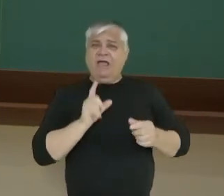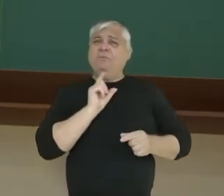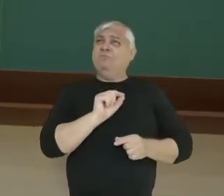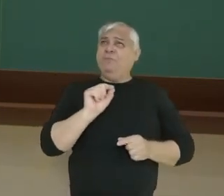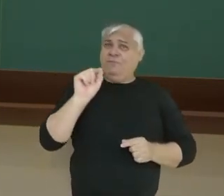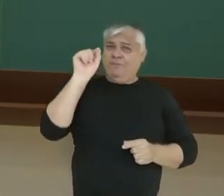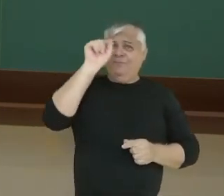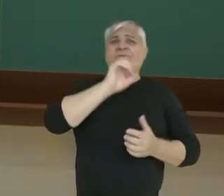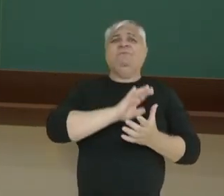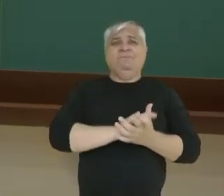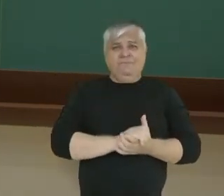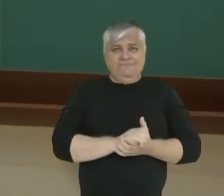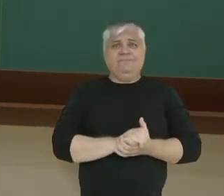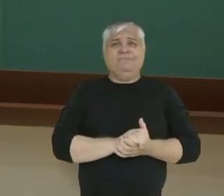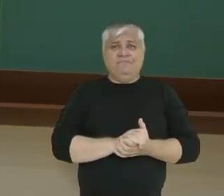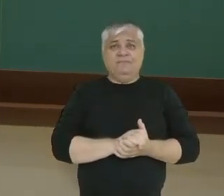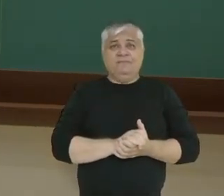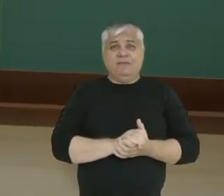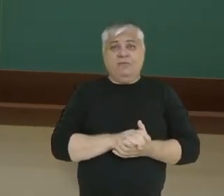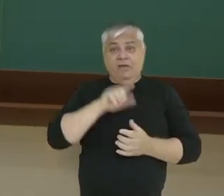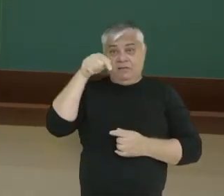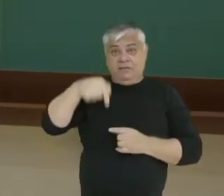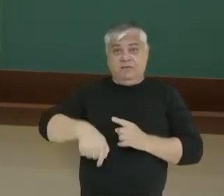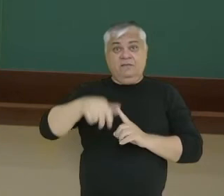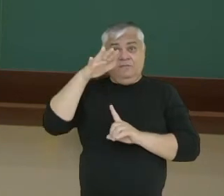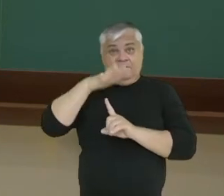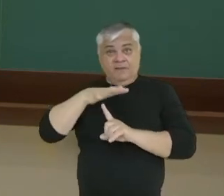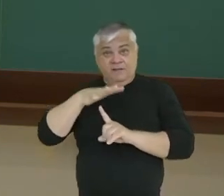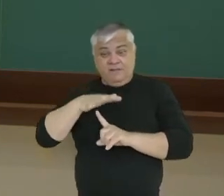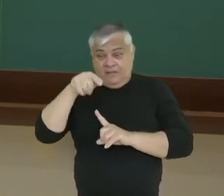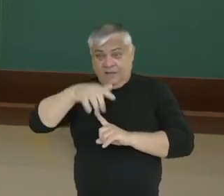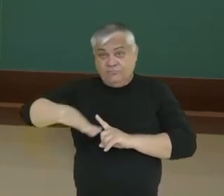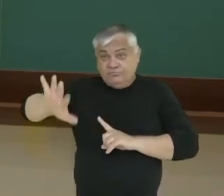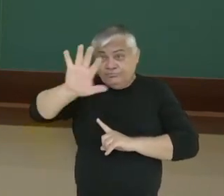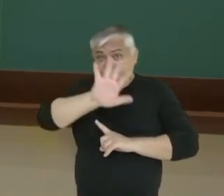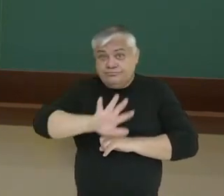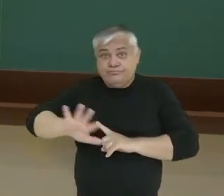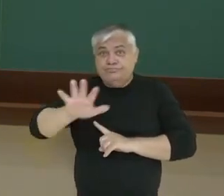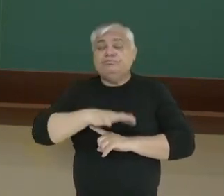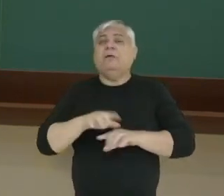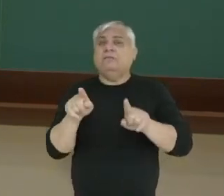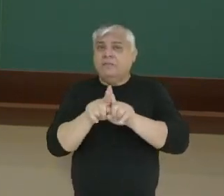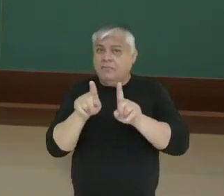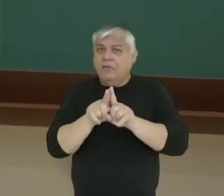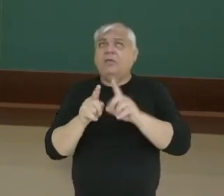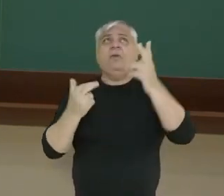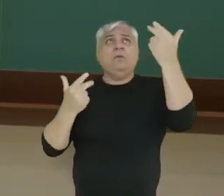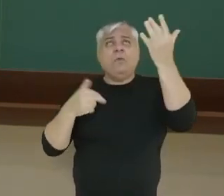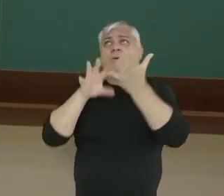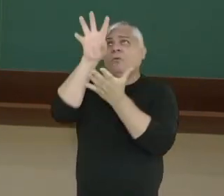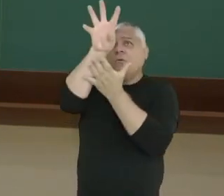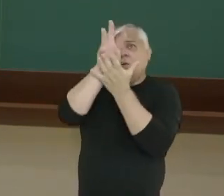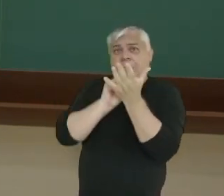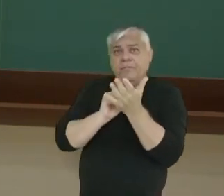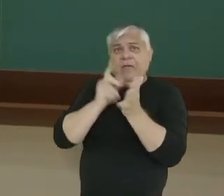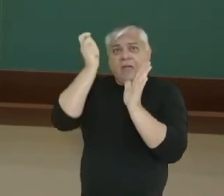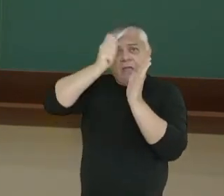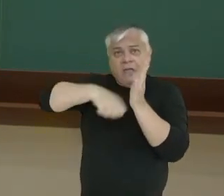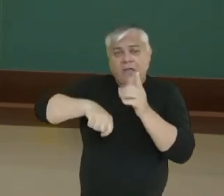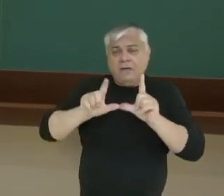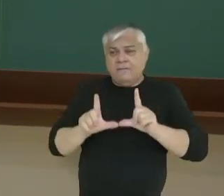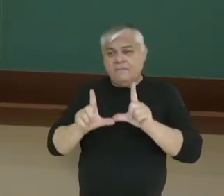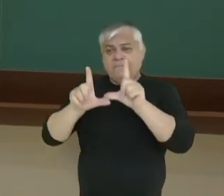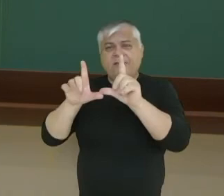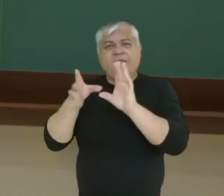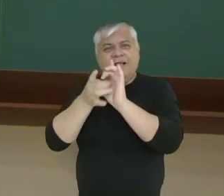do Brasil. Essa região, né, a província do Paraná, ela não ia ficar de fora, então, dessas ideias